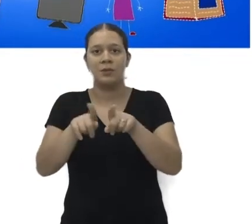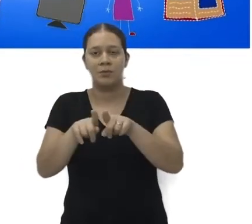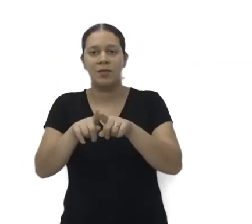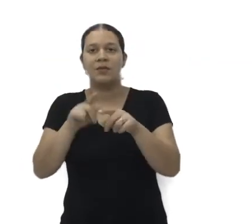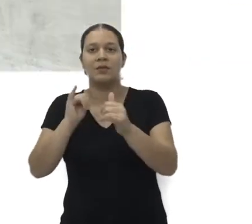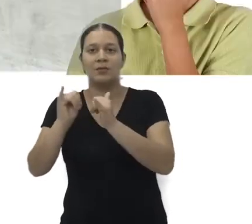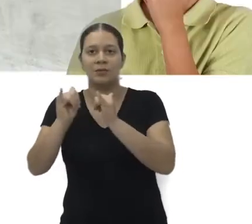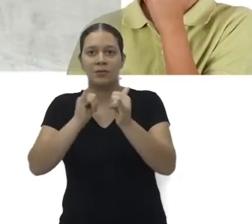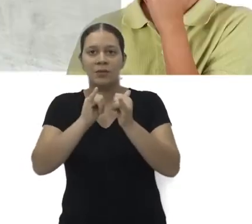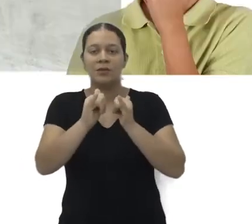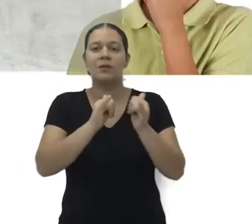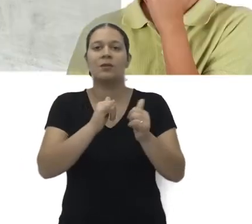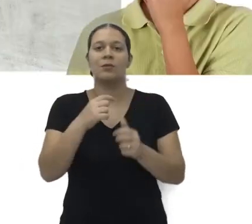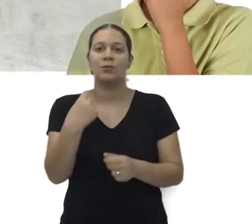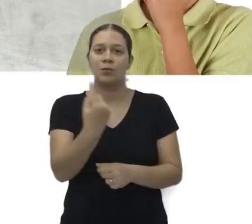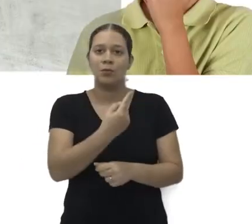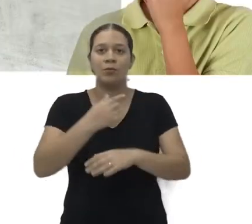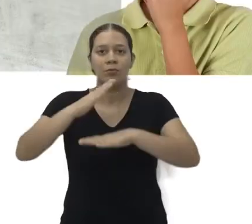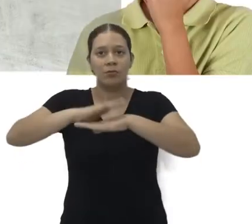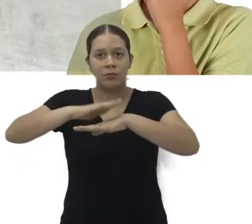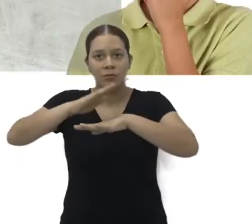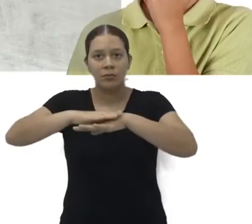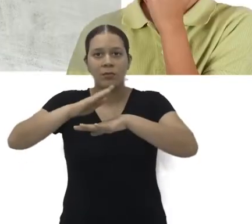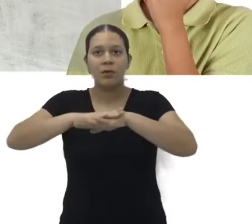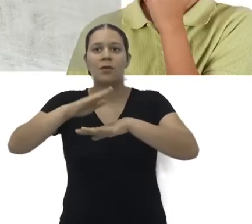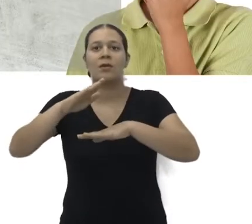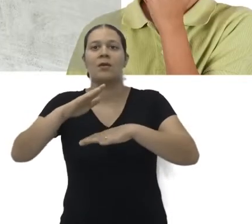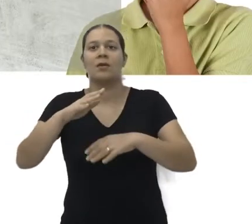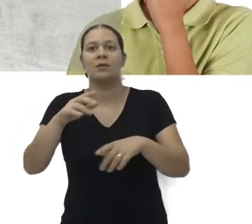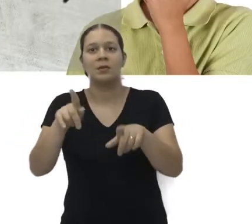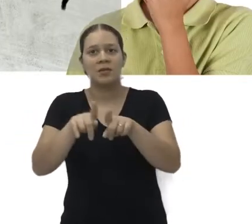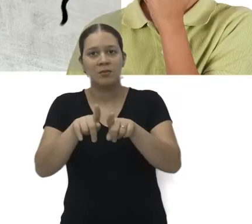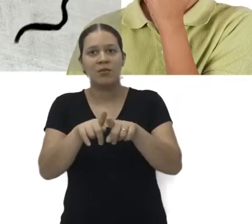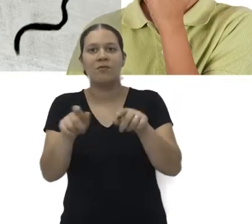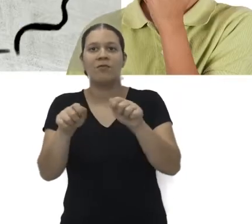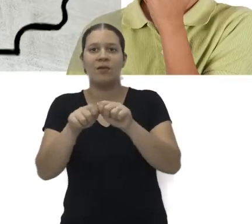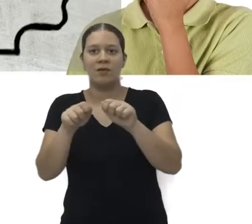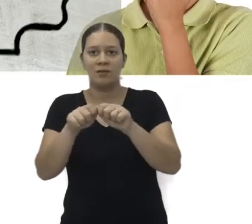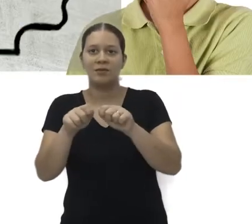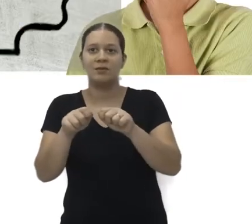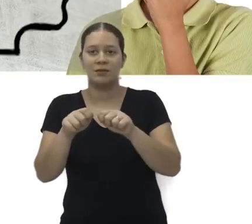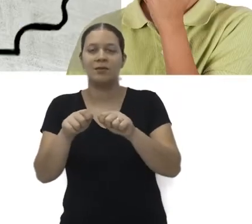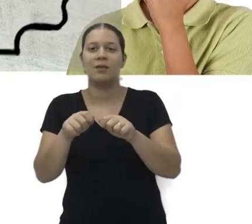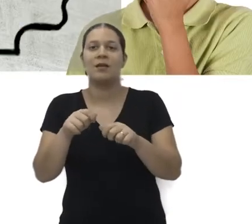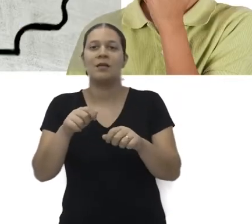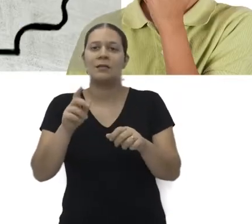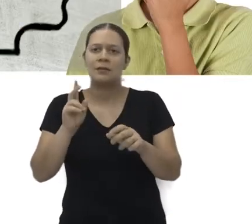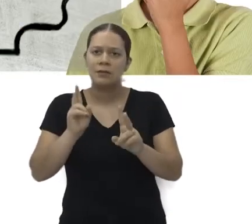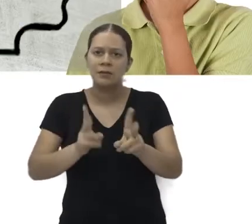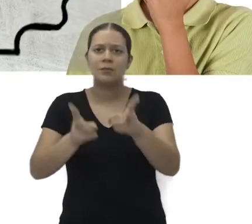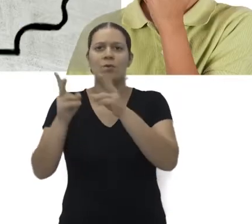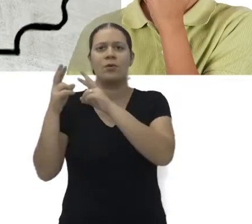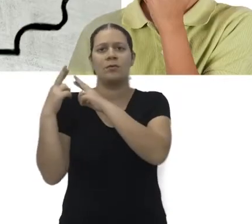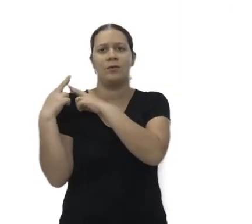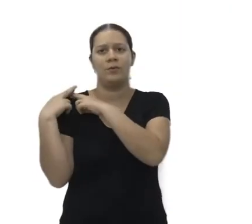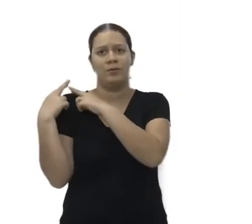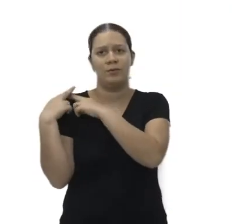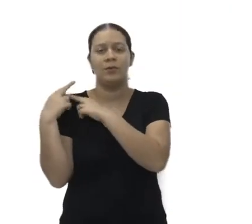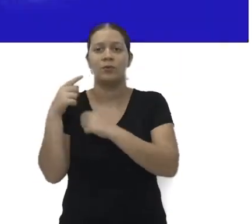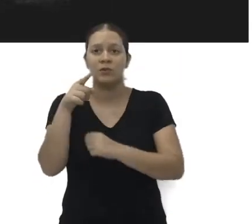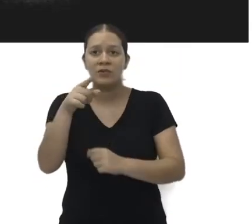na internet. Temos tanta autonomia que podemos, inclusive, produzir na rede, mas sempre com